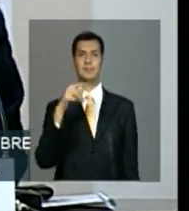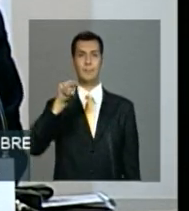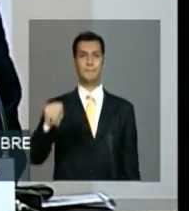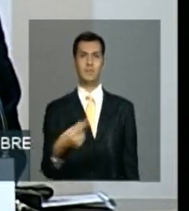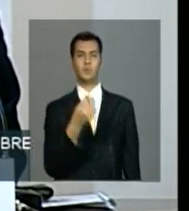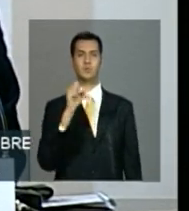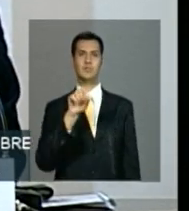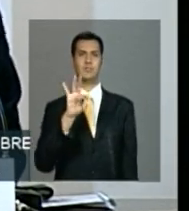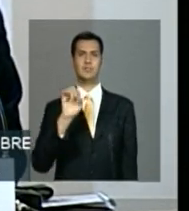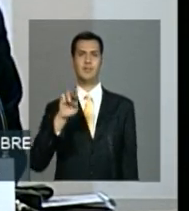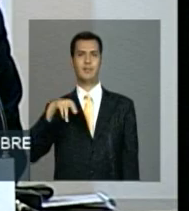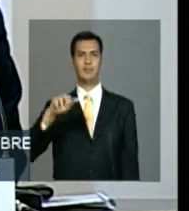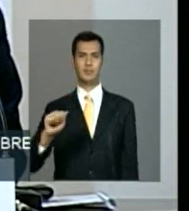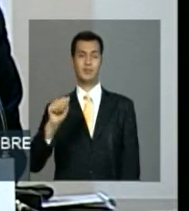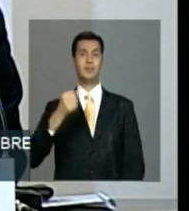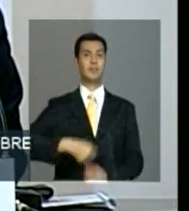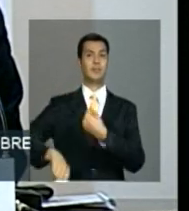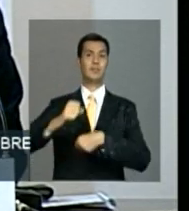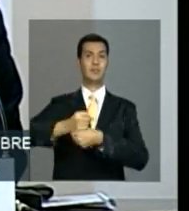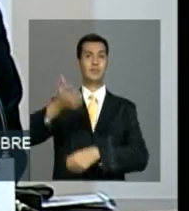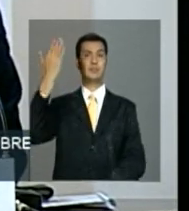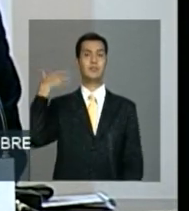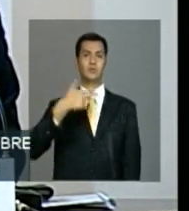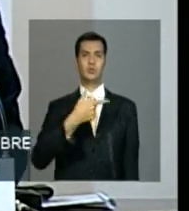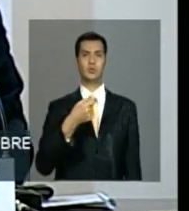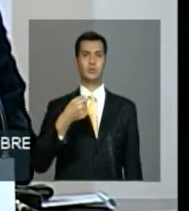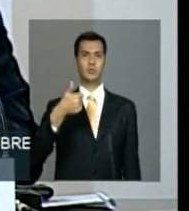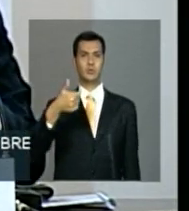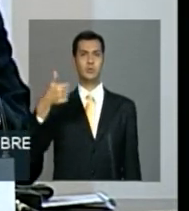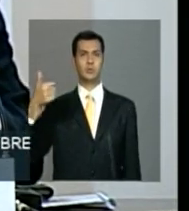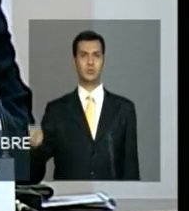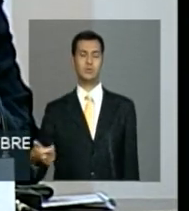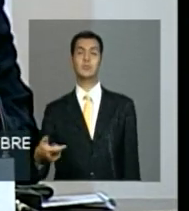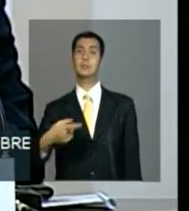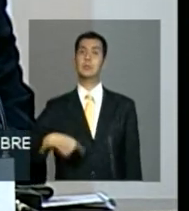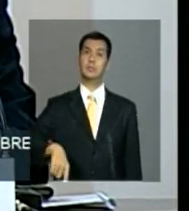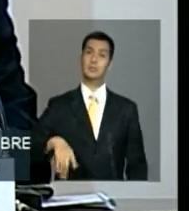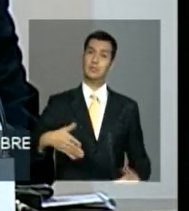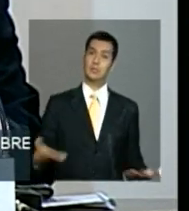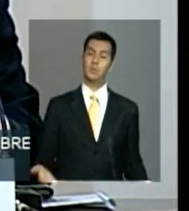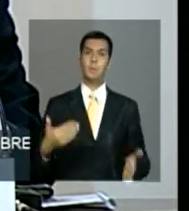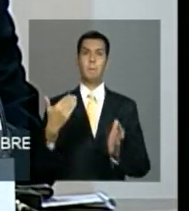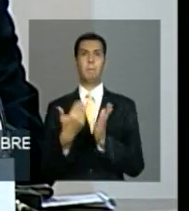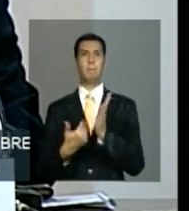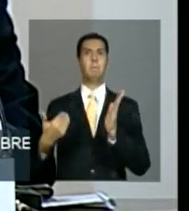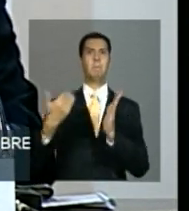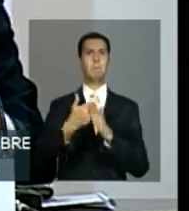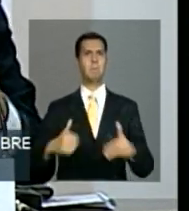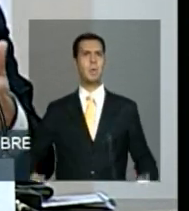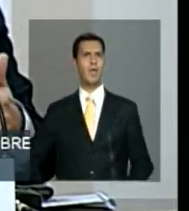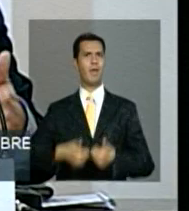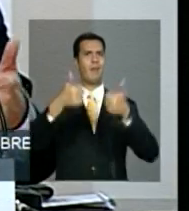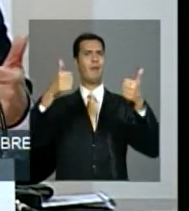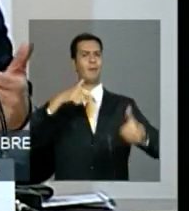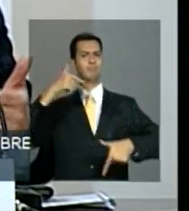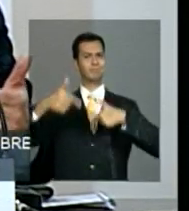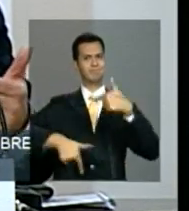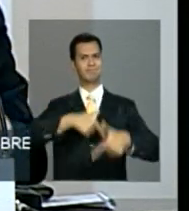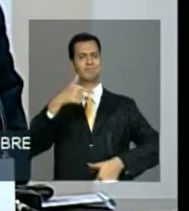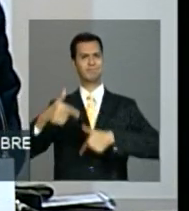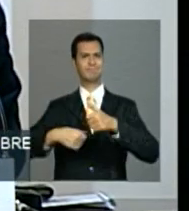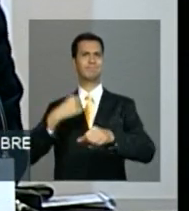cisternas no ano de 2011 portanto melhorando em muito a performance que nós víamos